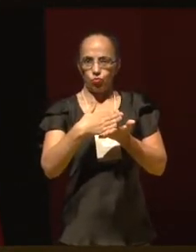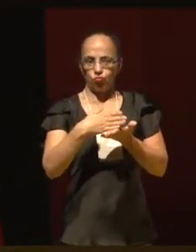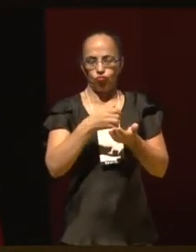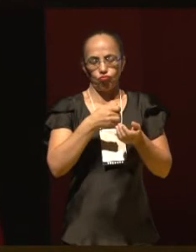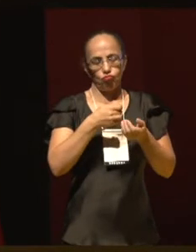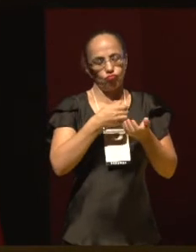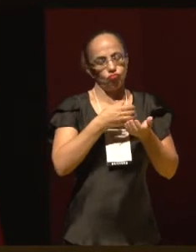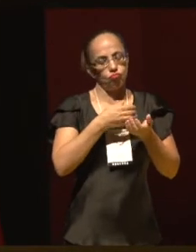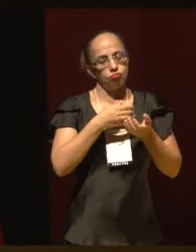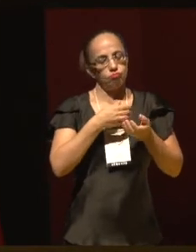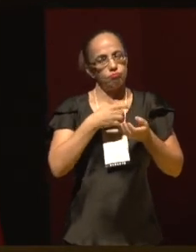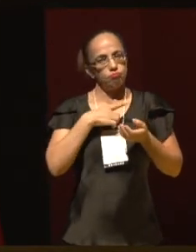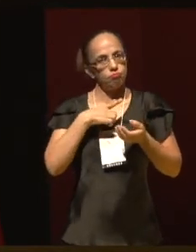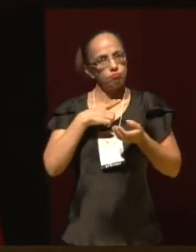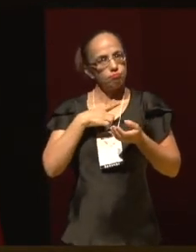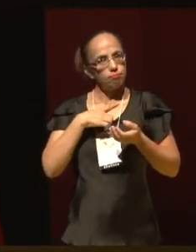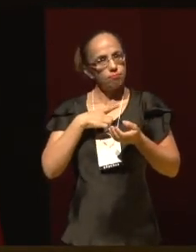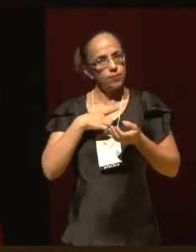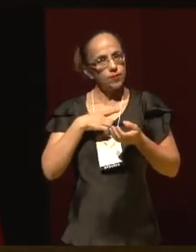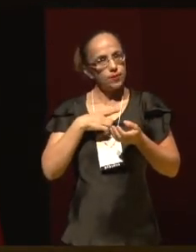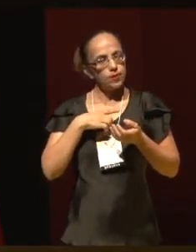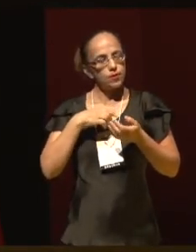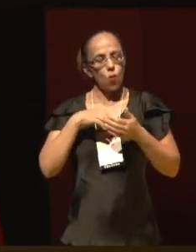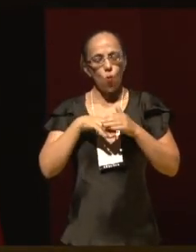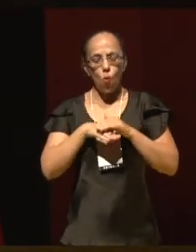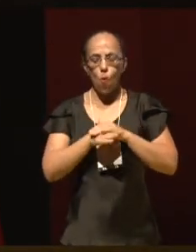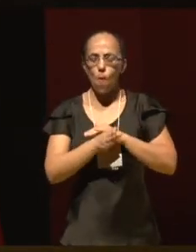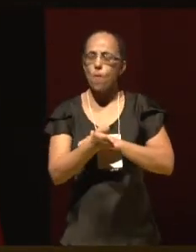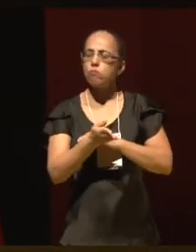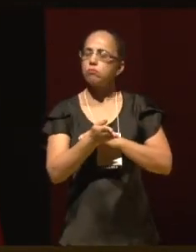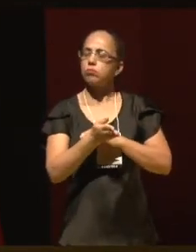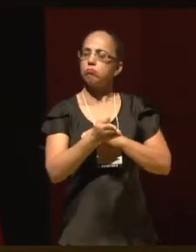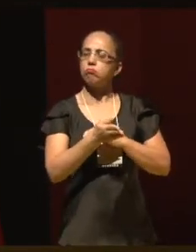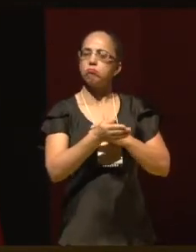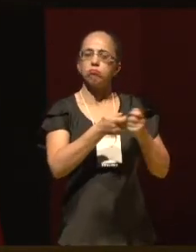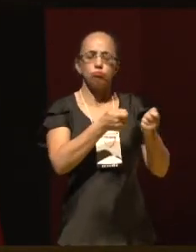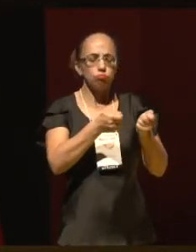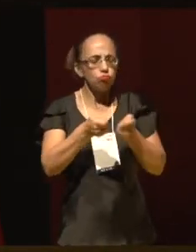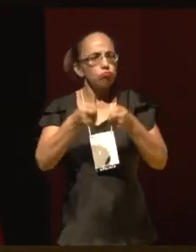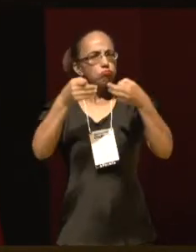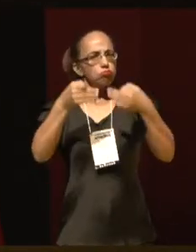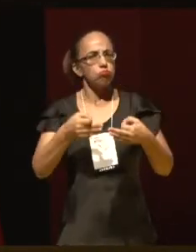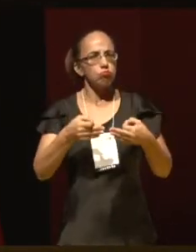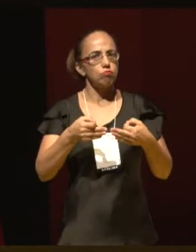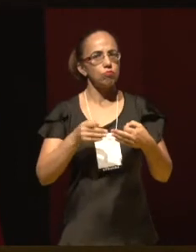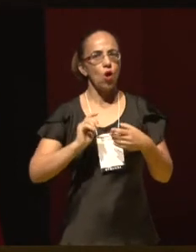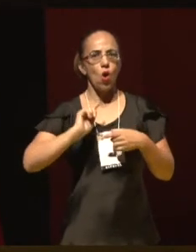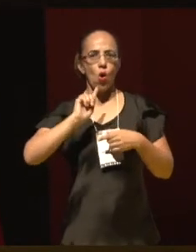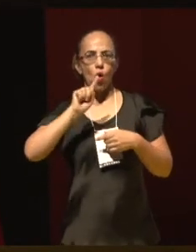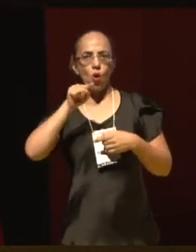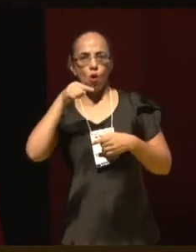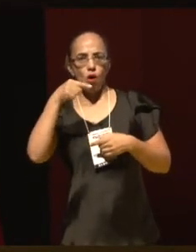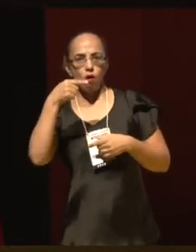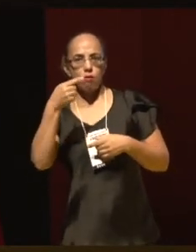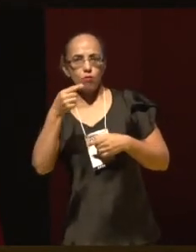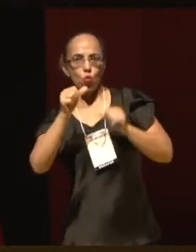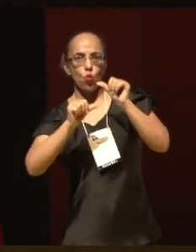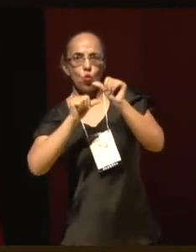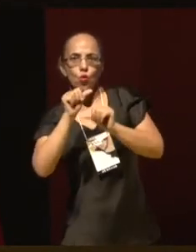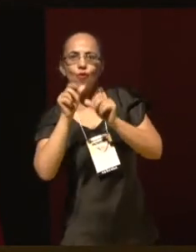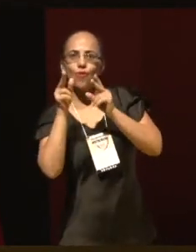começa a haver uma atitude, um impulso. Depois, esse se vê matizado com um